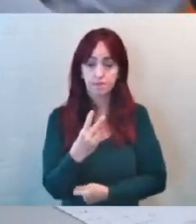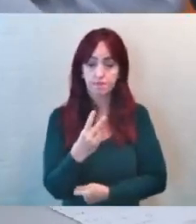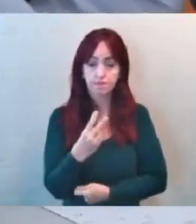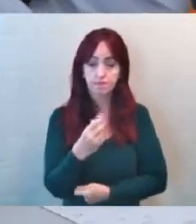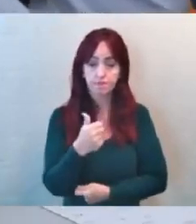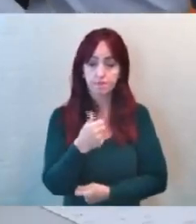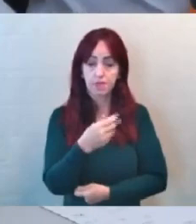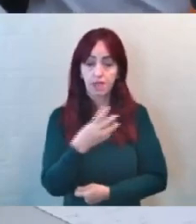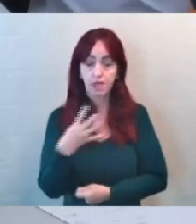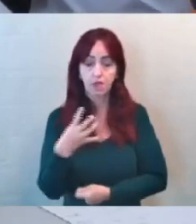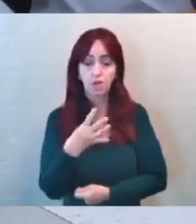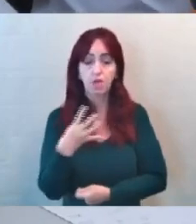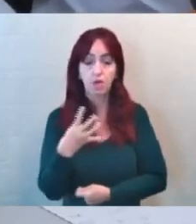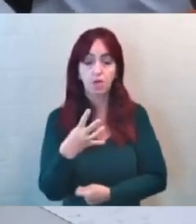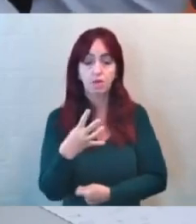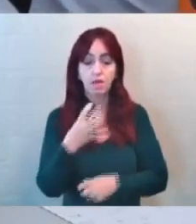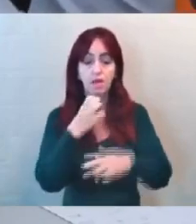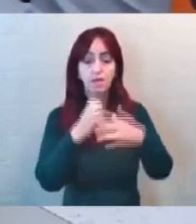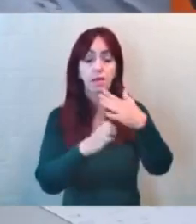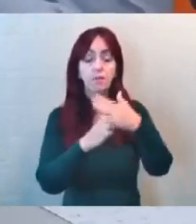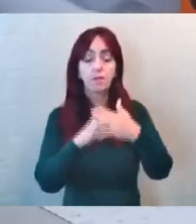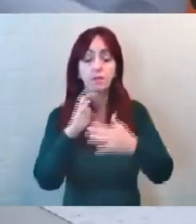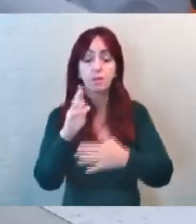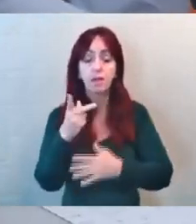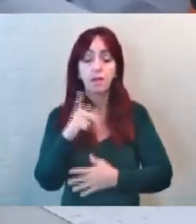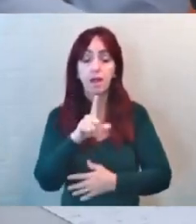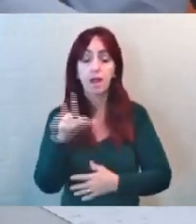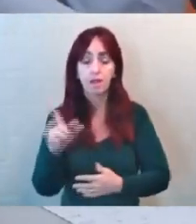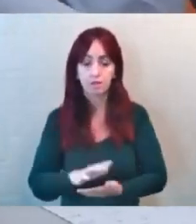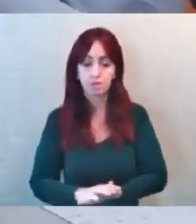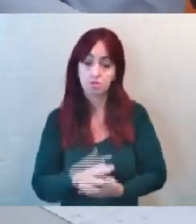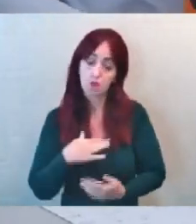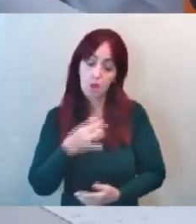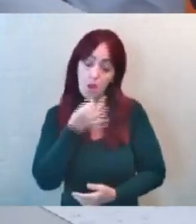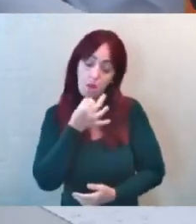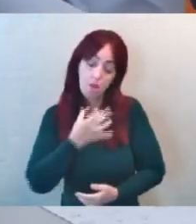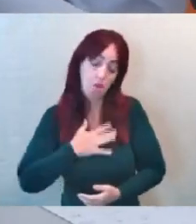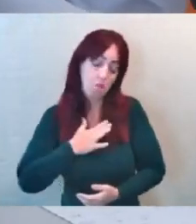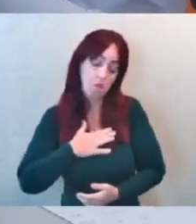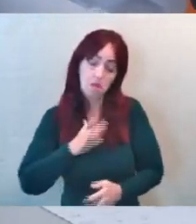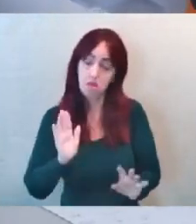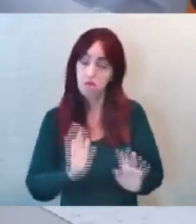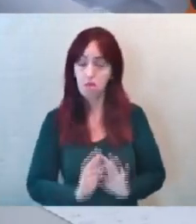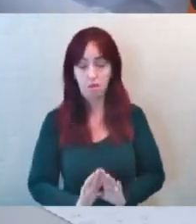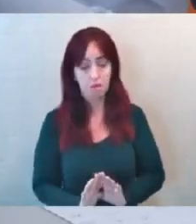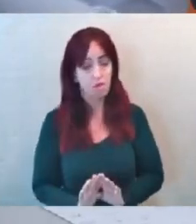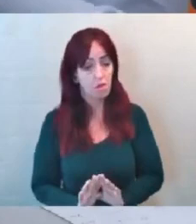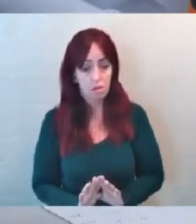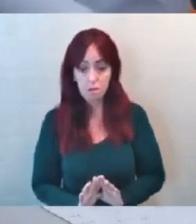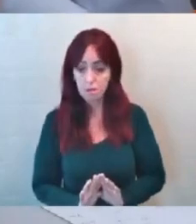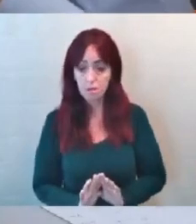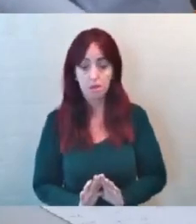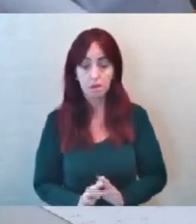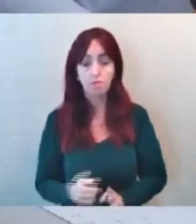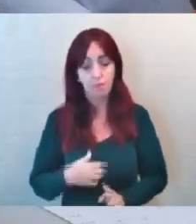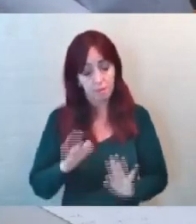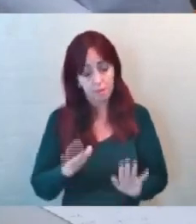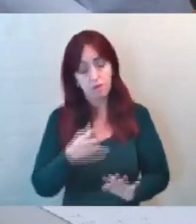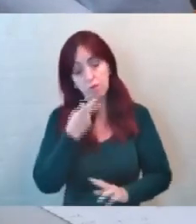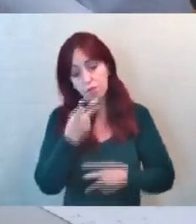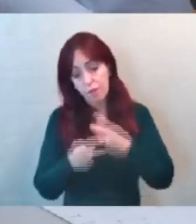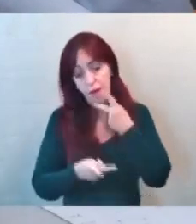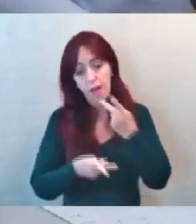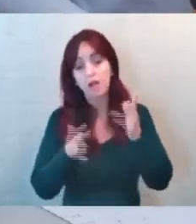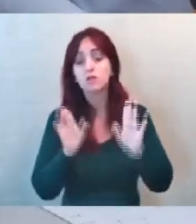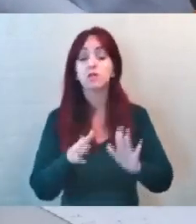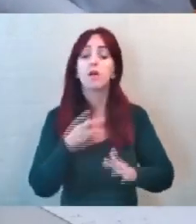circulando. É uma opinião minha, não quero que o doutor Francisco leve isso aí em consideração que eu vou falar, já até falei já com o